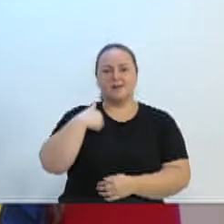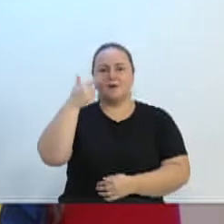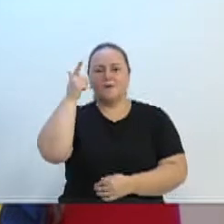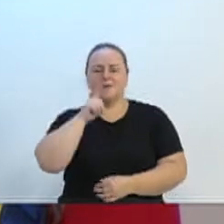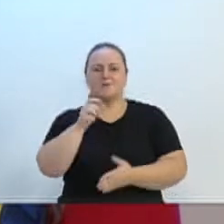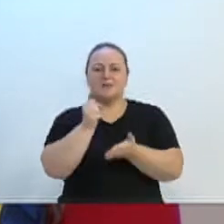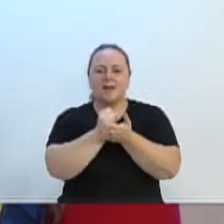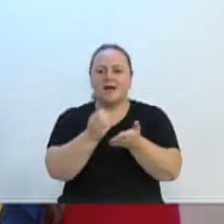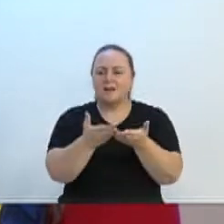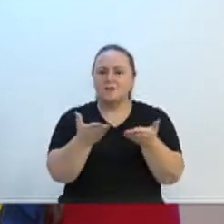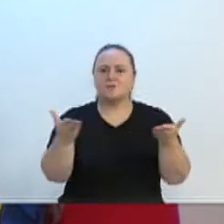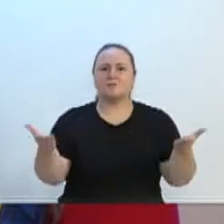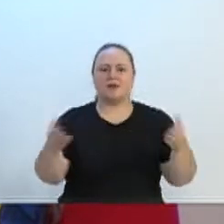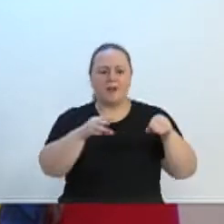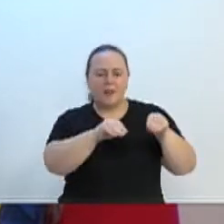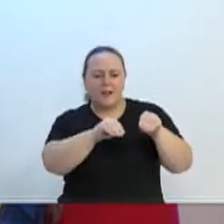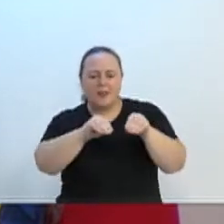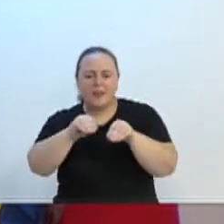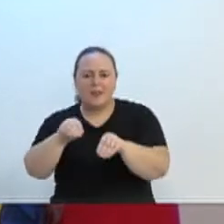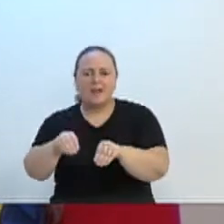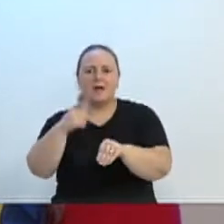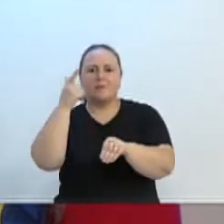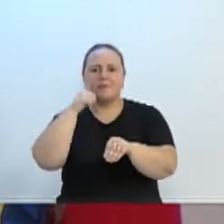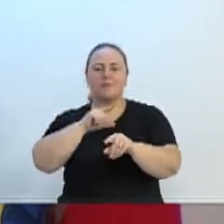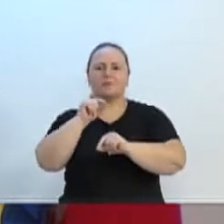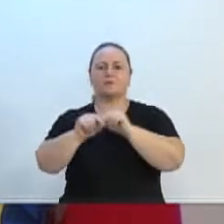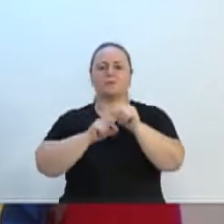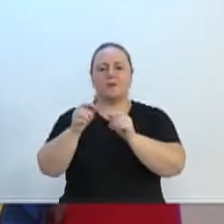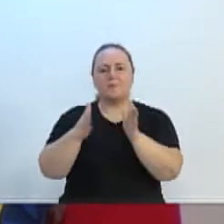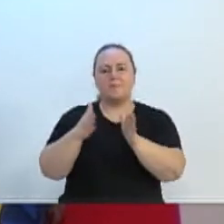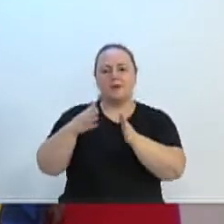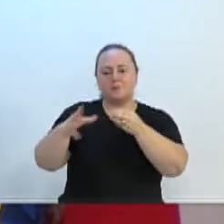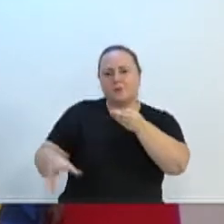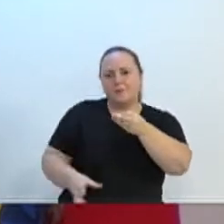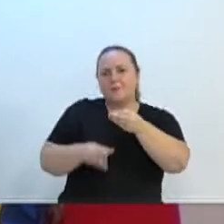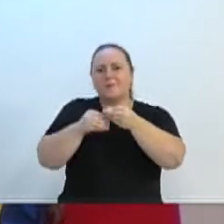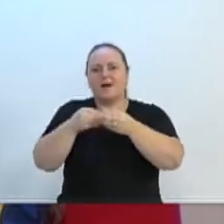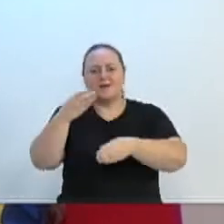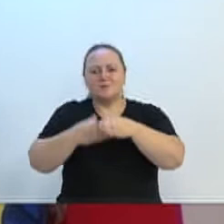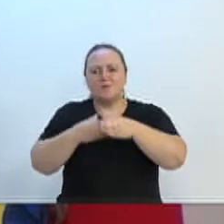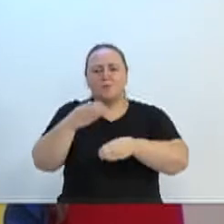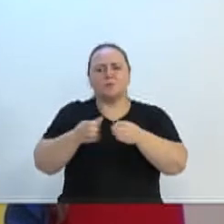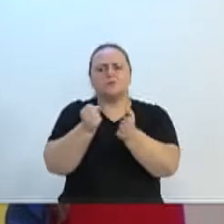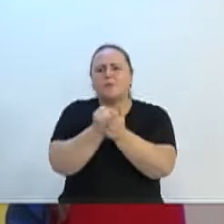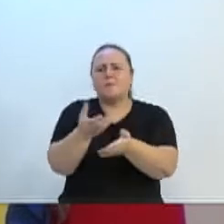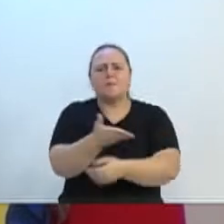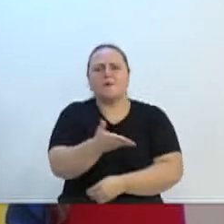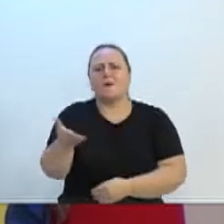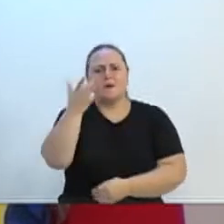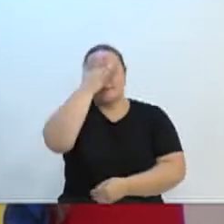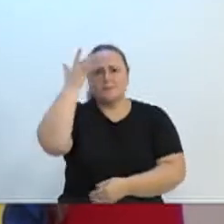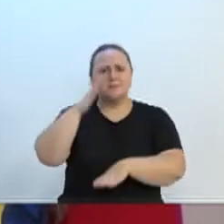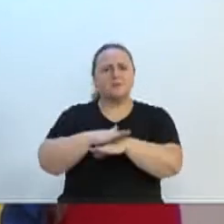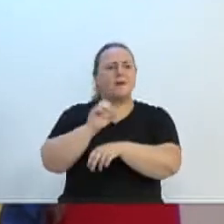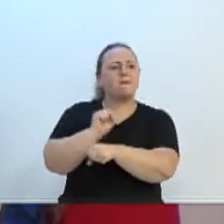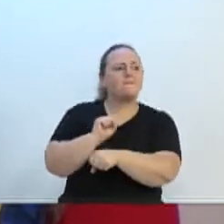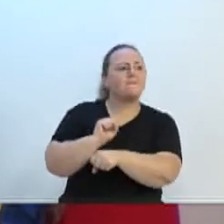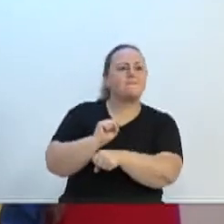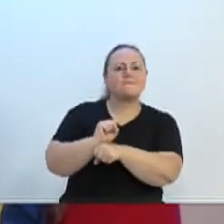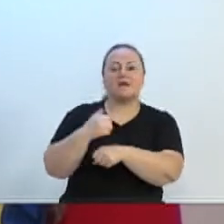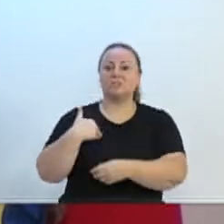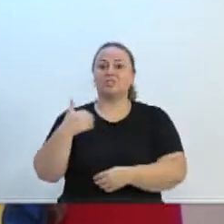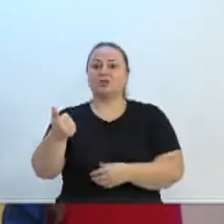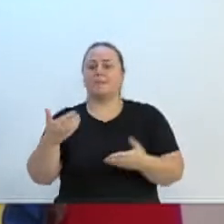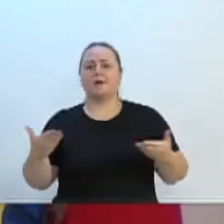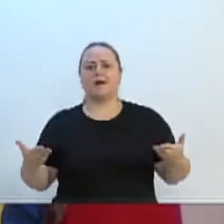diz respeito à promulgação, ao aumento desse período, desse concurso, ajudando as pessoas que fizeram e participaram. Por